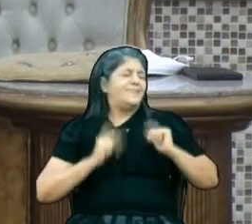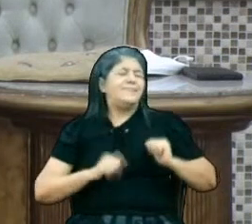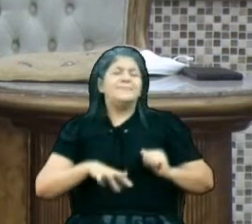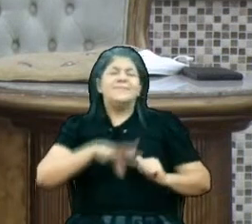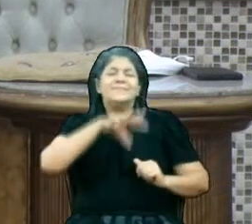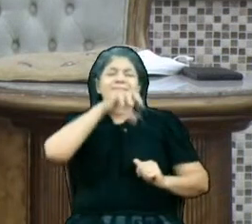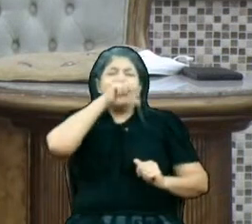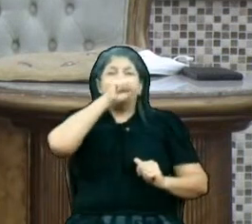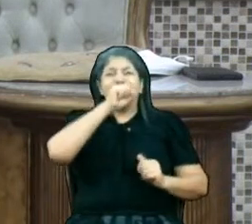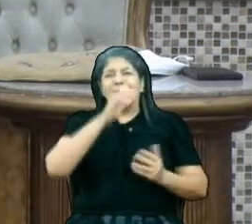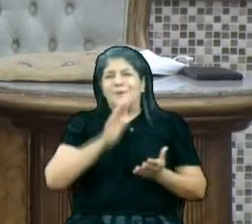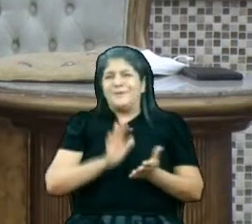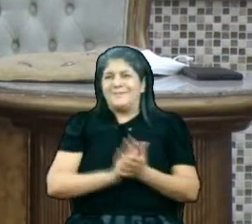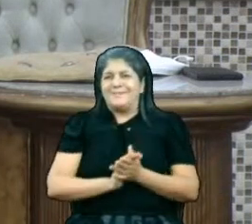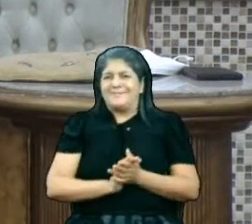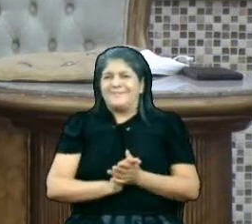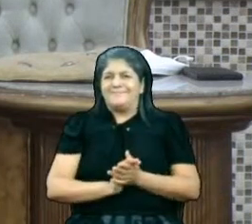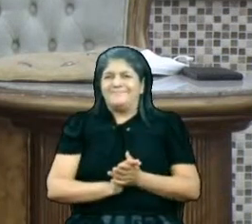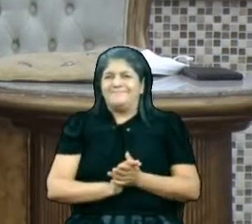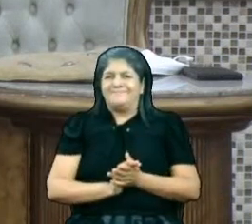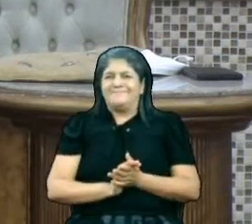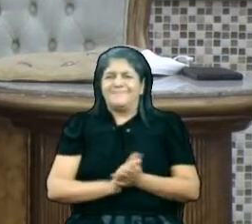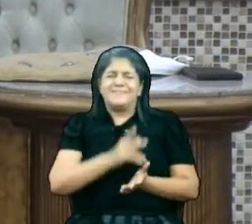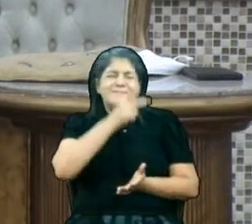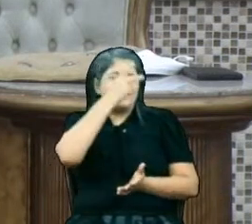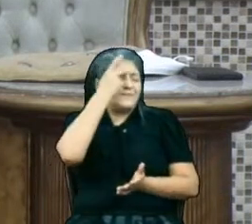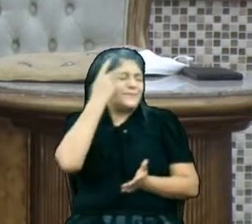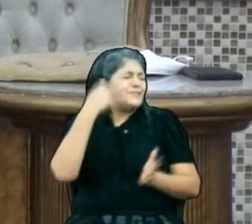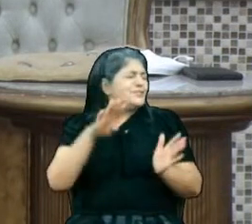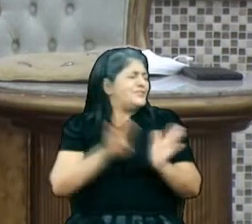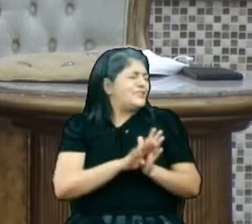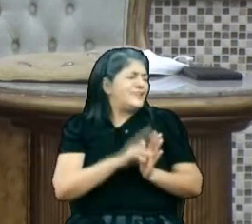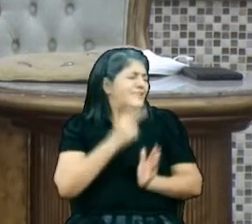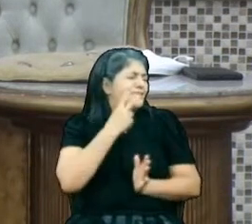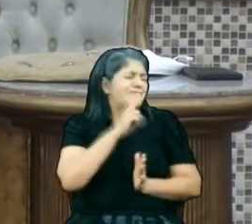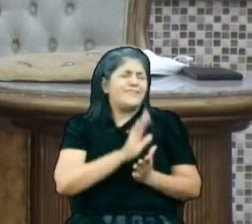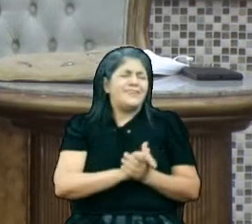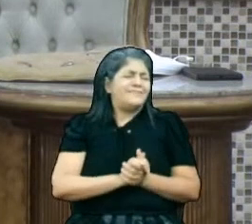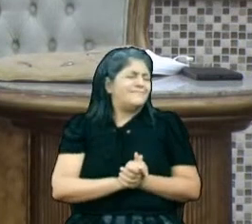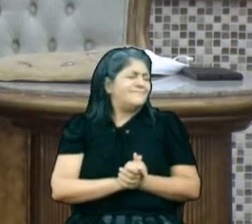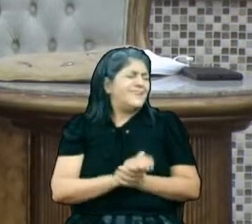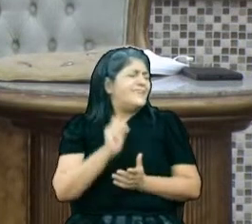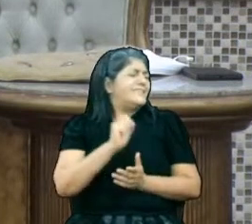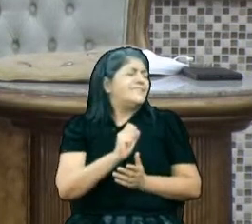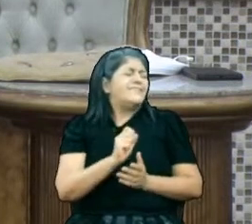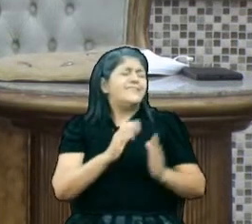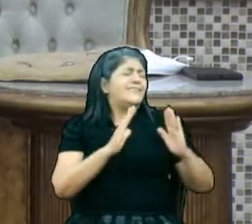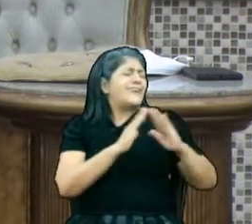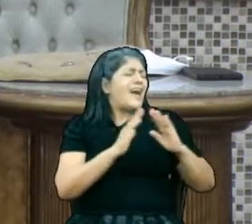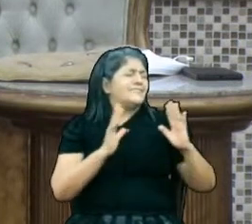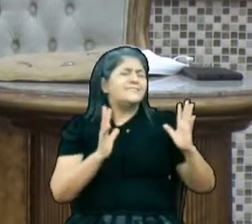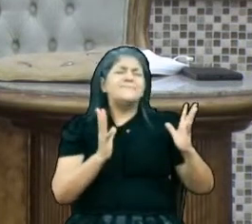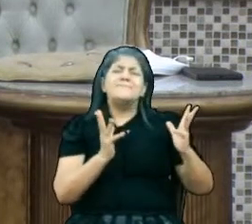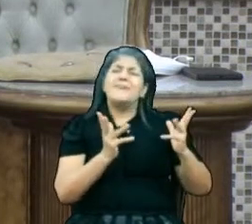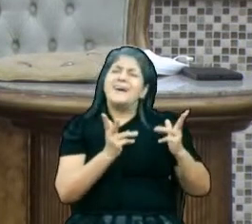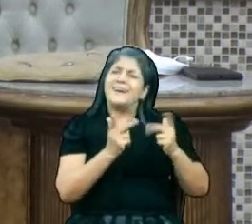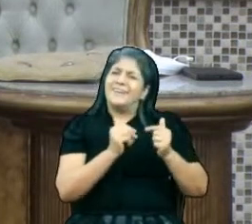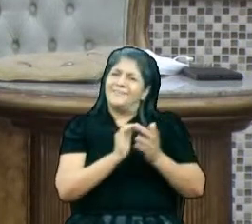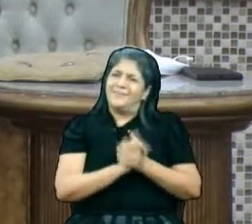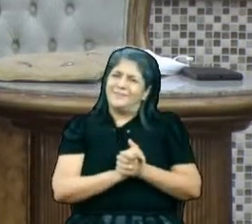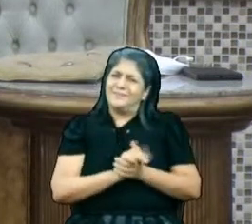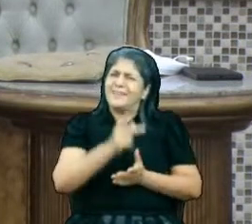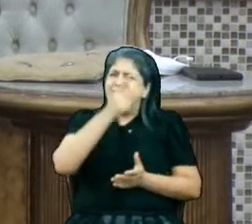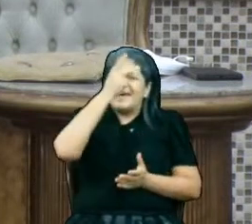irmã e quando eu cheguei ali para mais a minha esposa nós saímos dali escandalizados meu Deus que casa